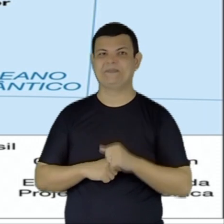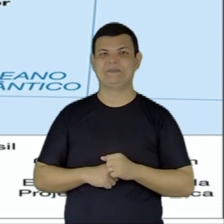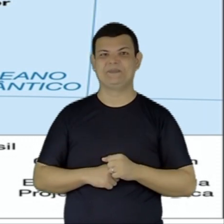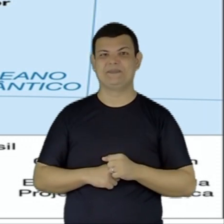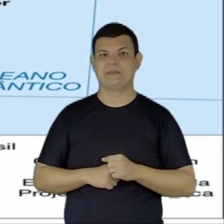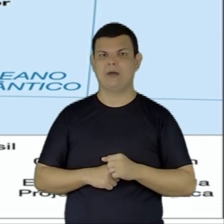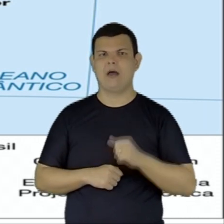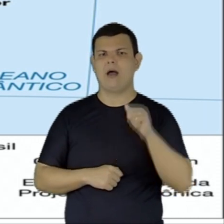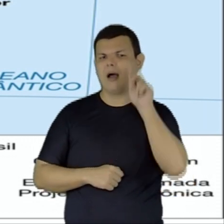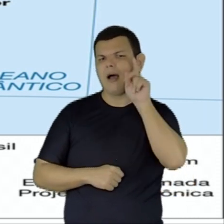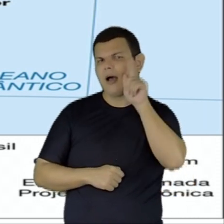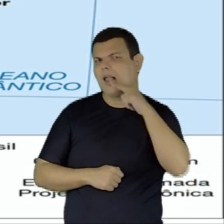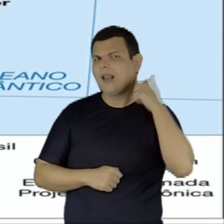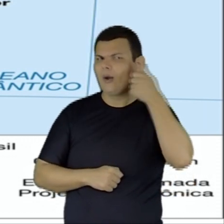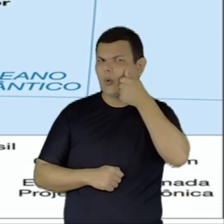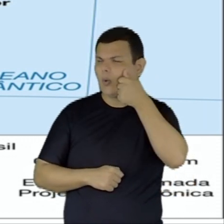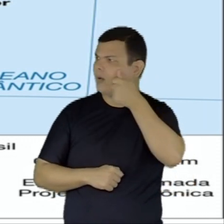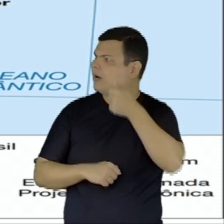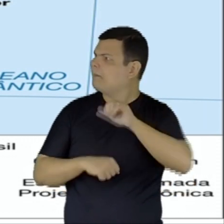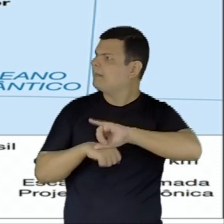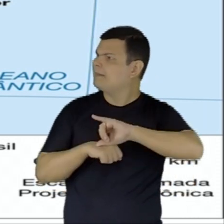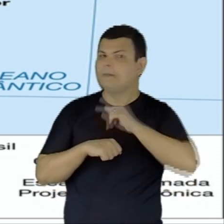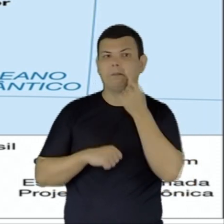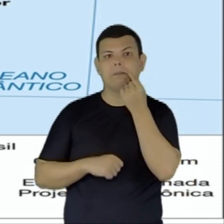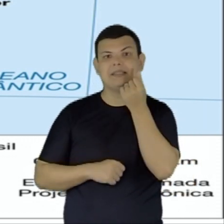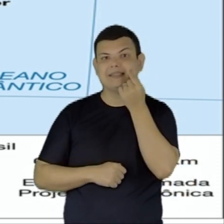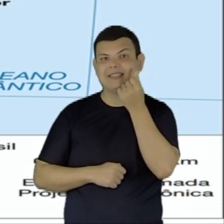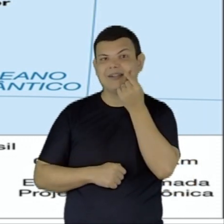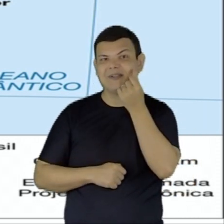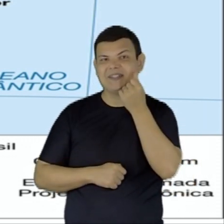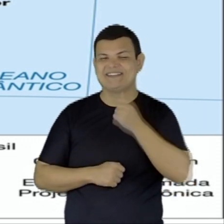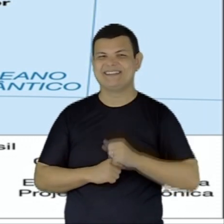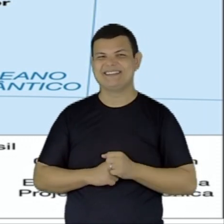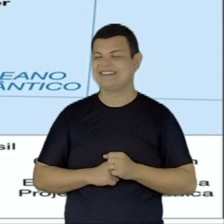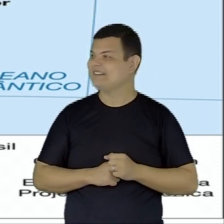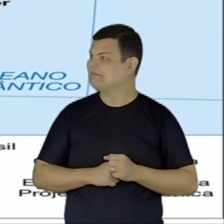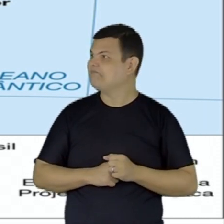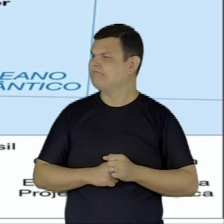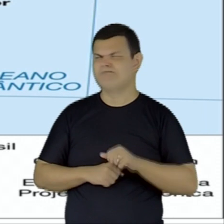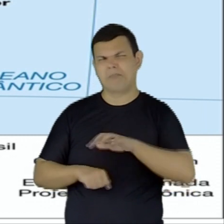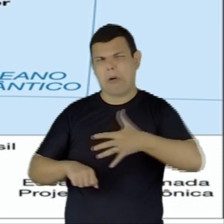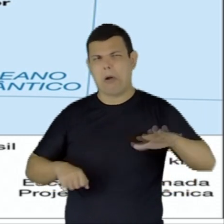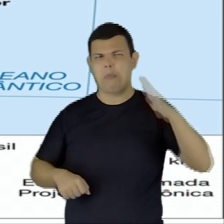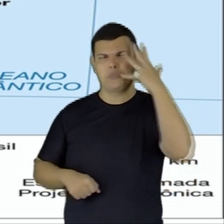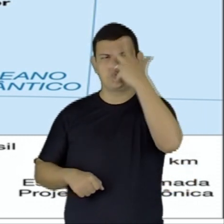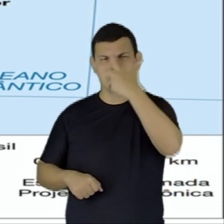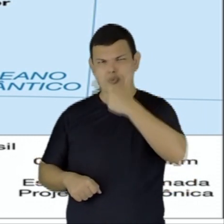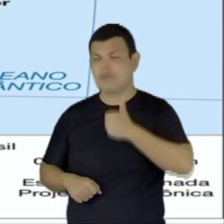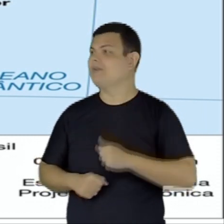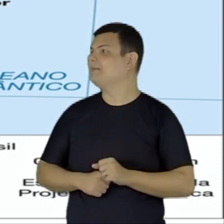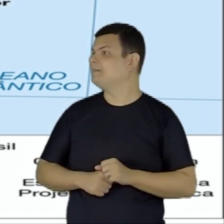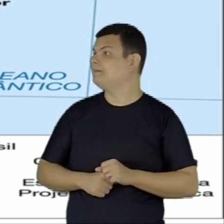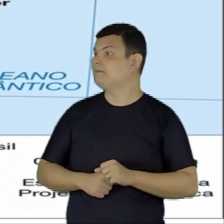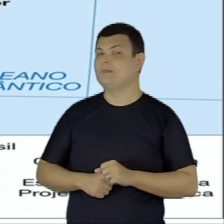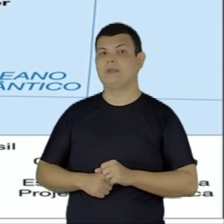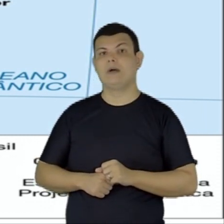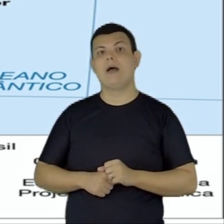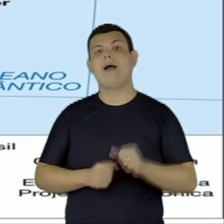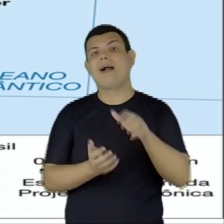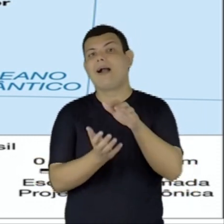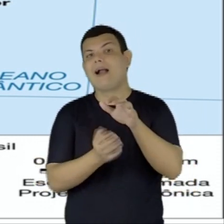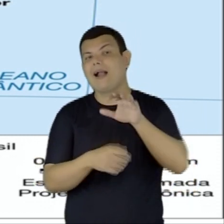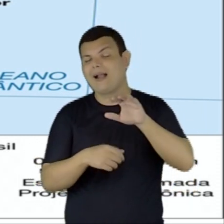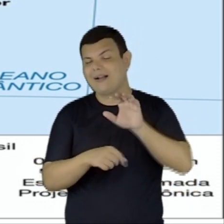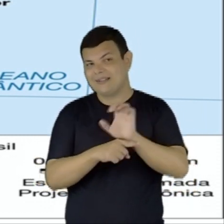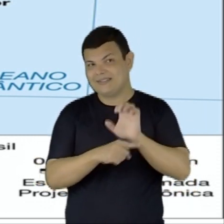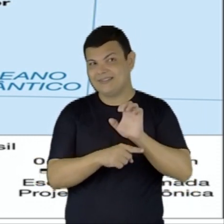capital de Alagoas, Maceió, no litoral nordestino, praias banhadas pelo oceano. A capital do